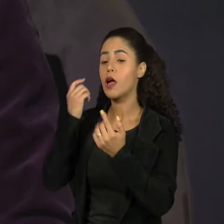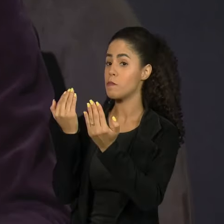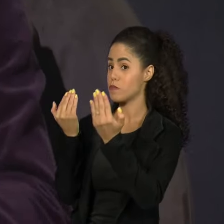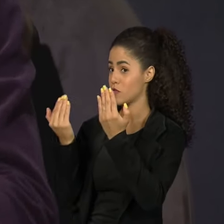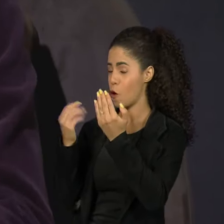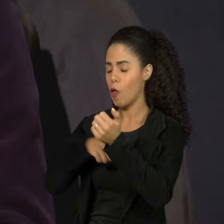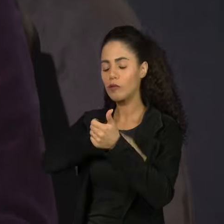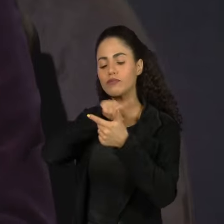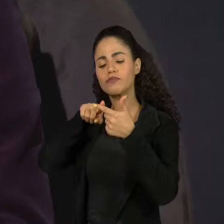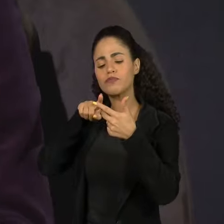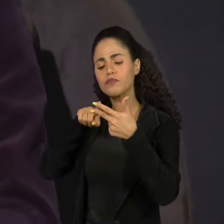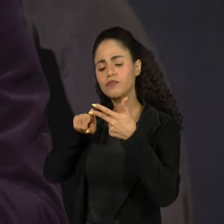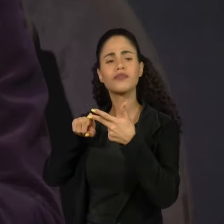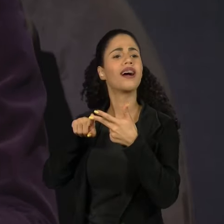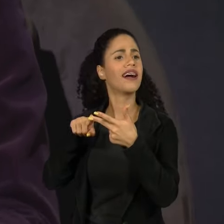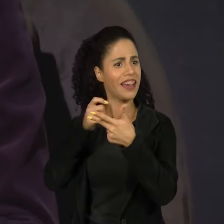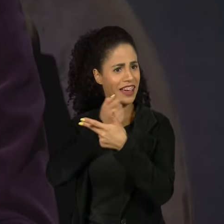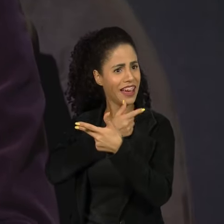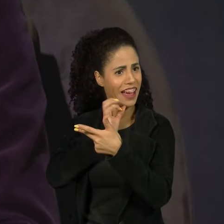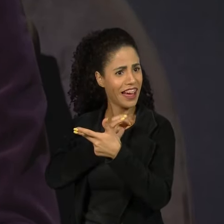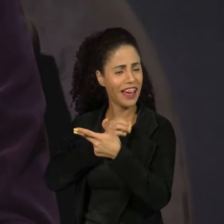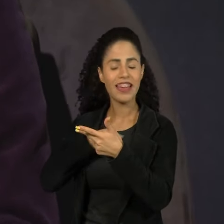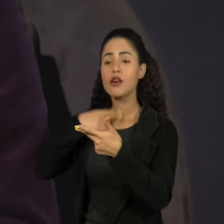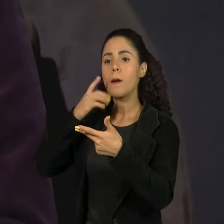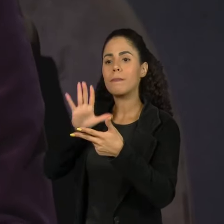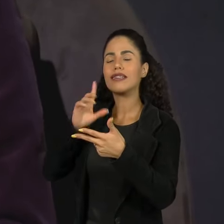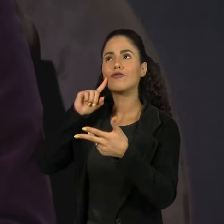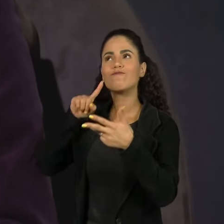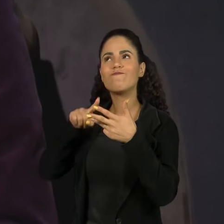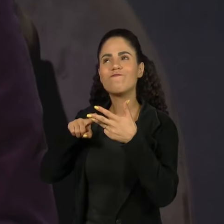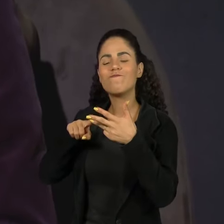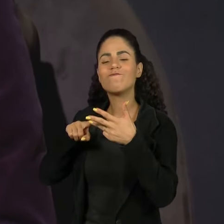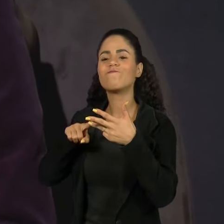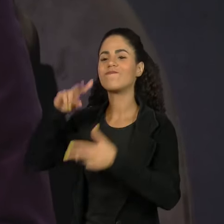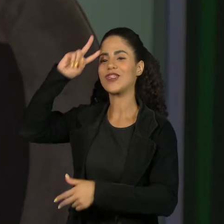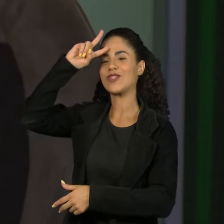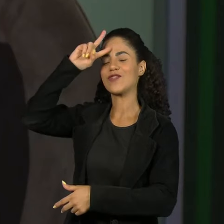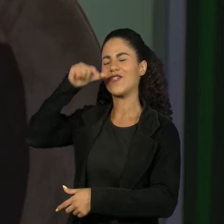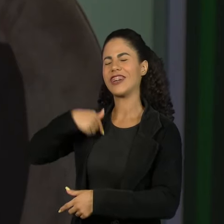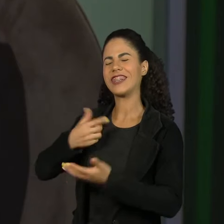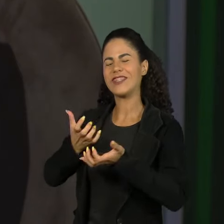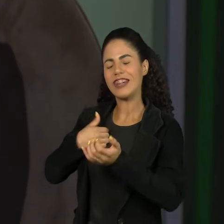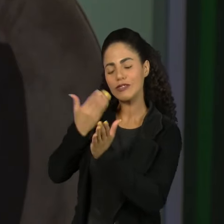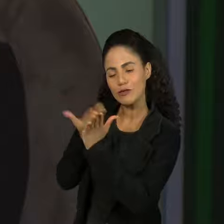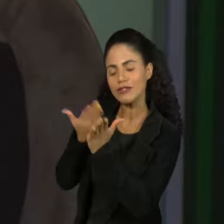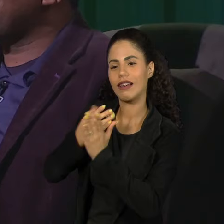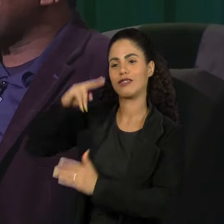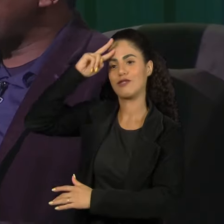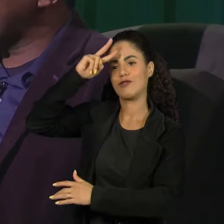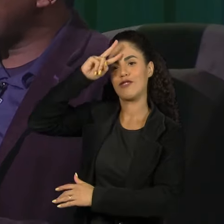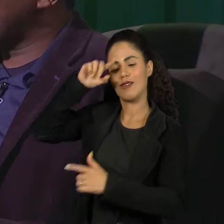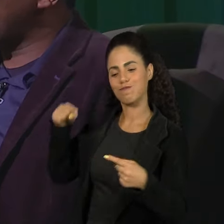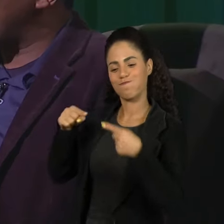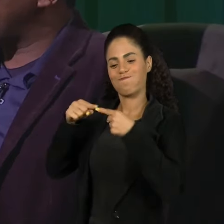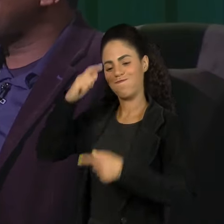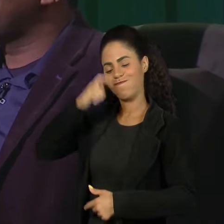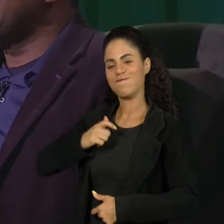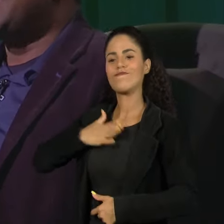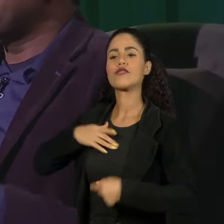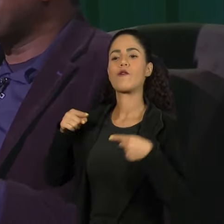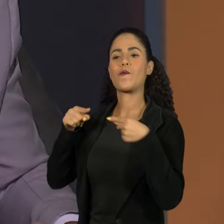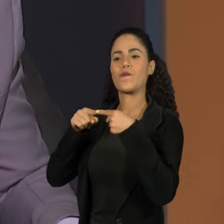psicólogo, Sim. mas eu bati o martelo em história. Falei assim, não, história realmente tem tudo a ver com o que eu penso, com o que eu